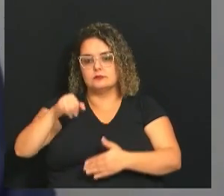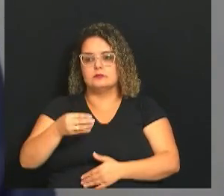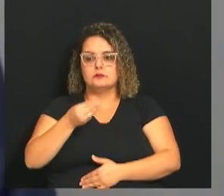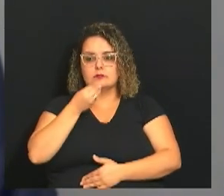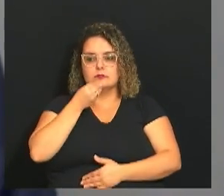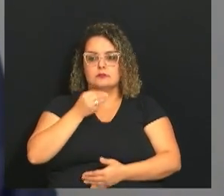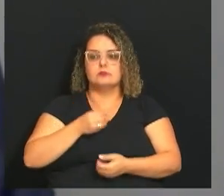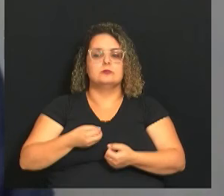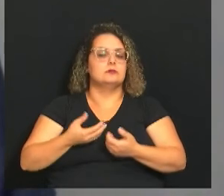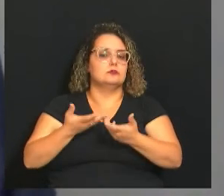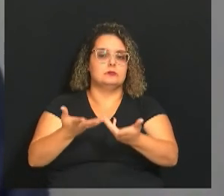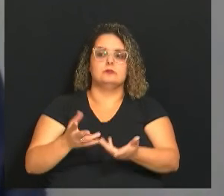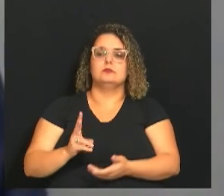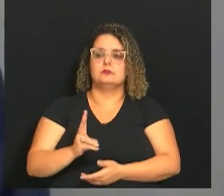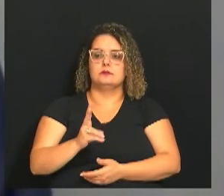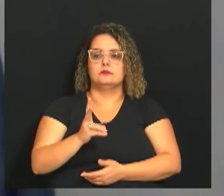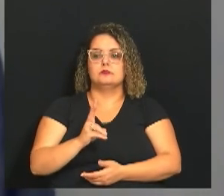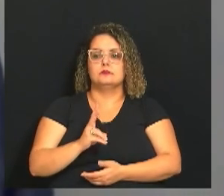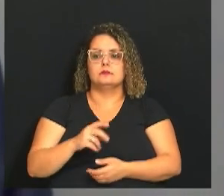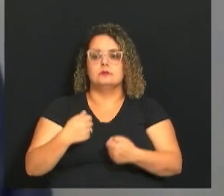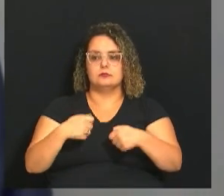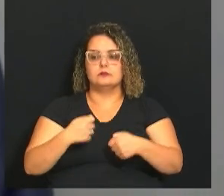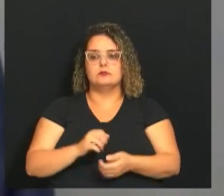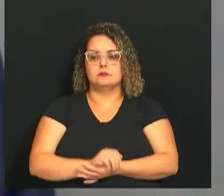estou à disposição sempre que precisarem.